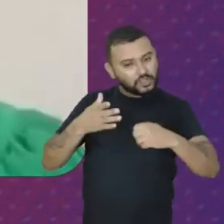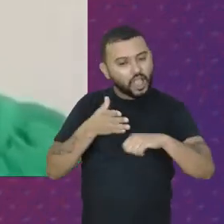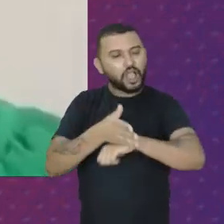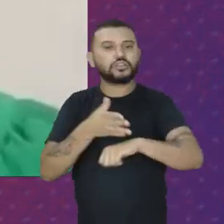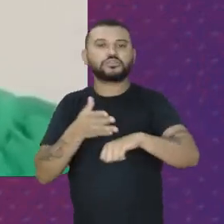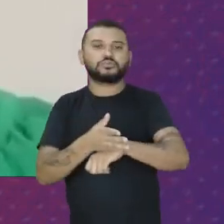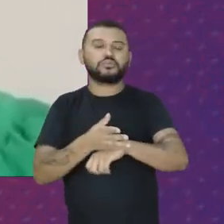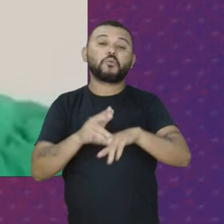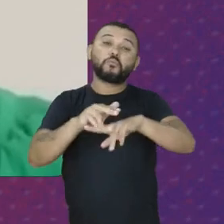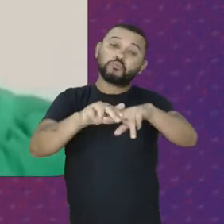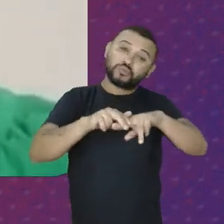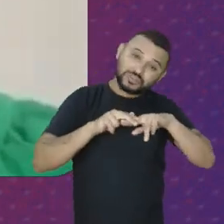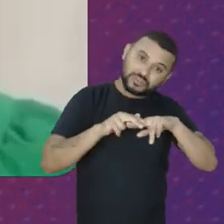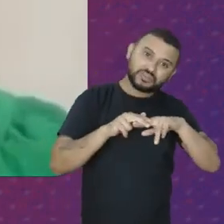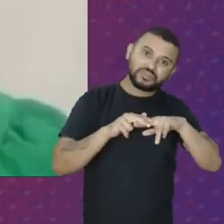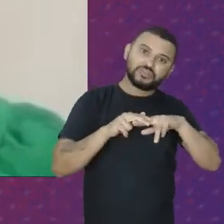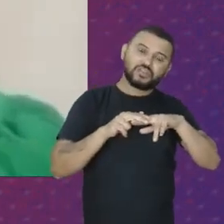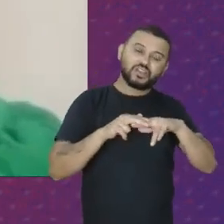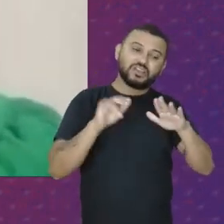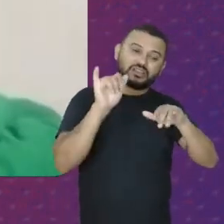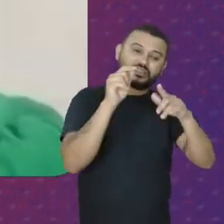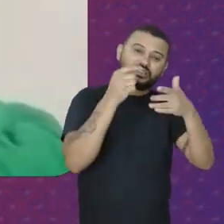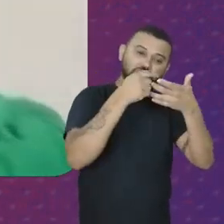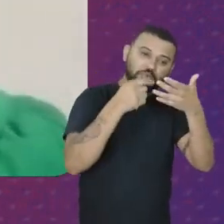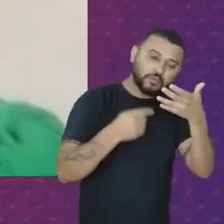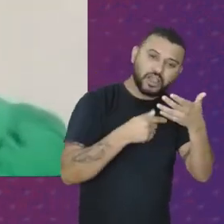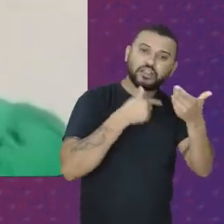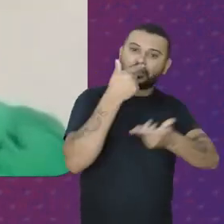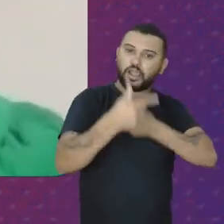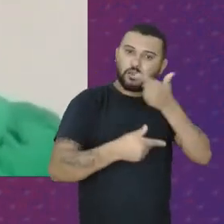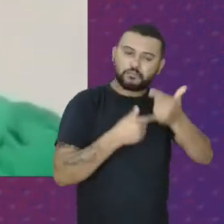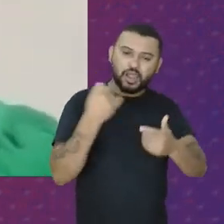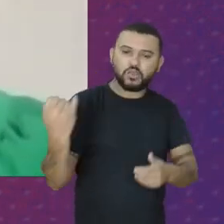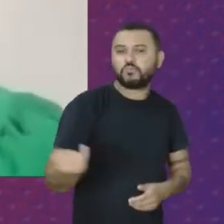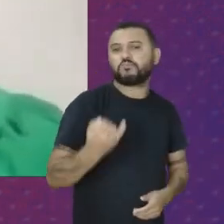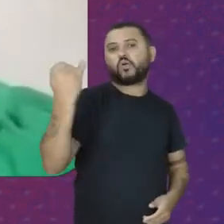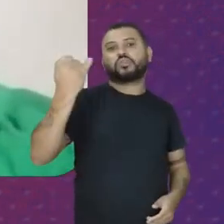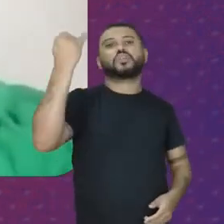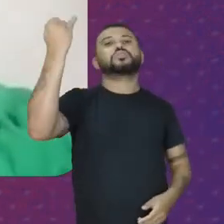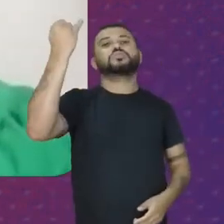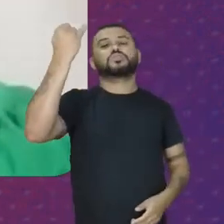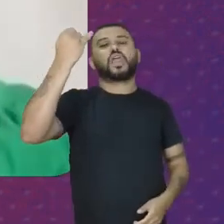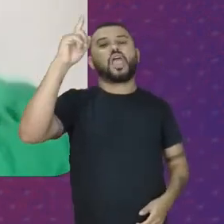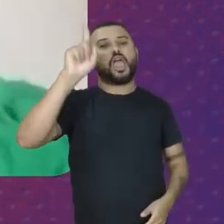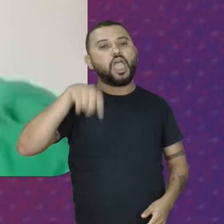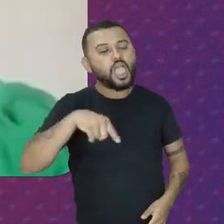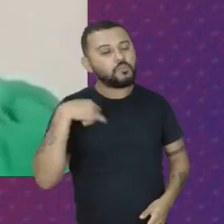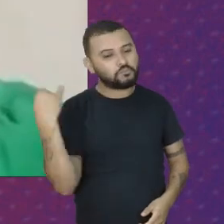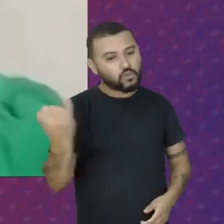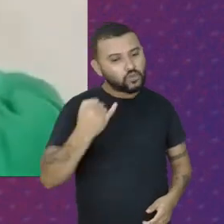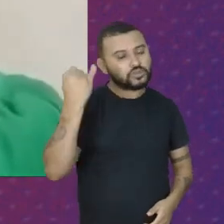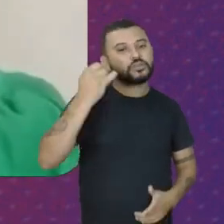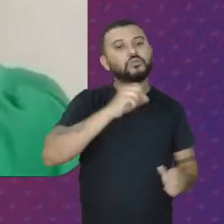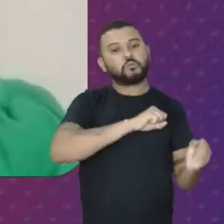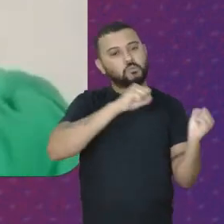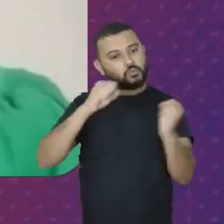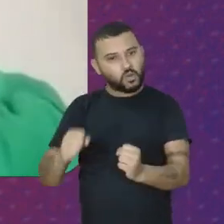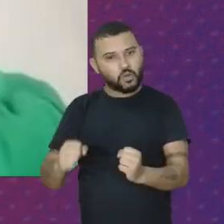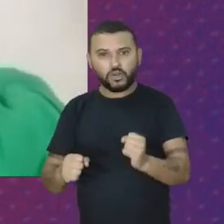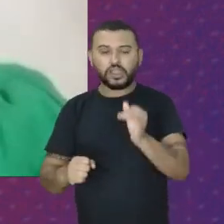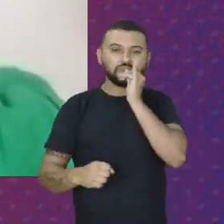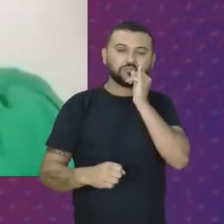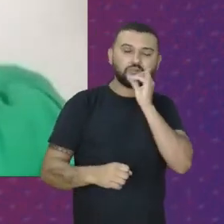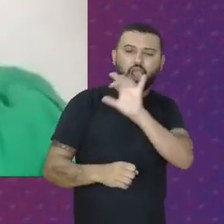participação. Portanto, ações como essa, elas são importantíssimas para que a gente possa